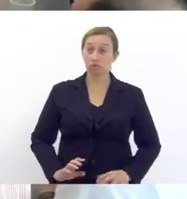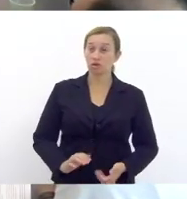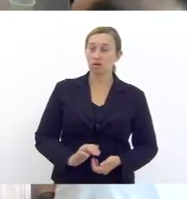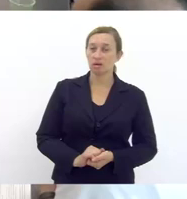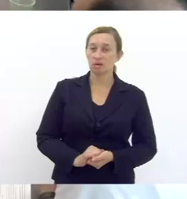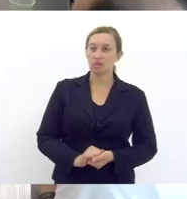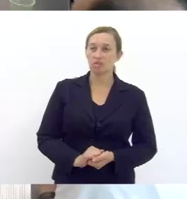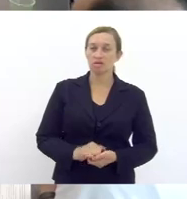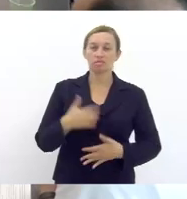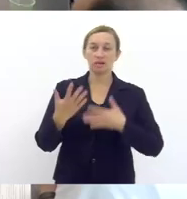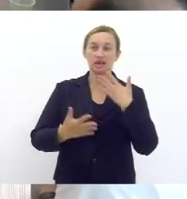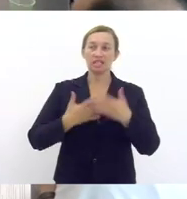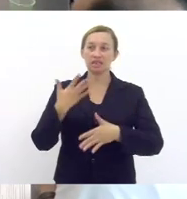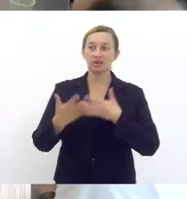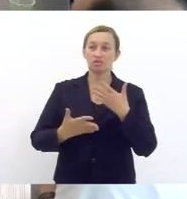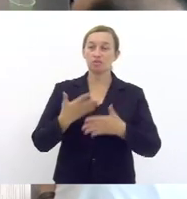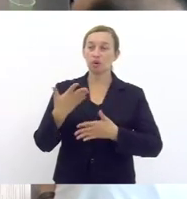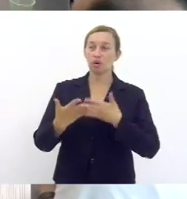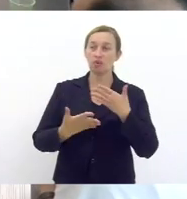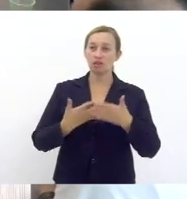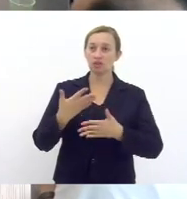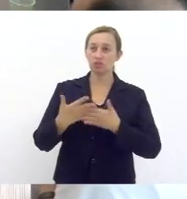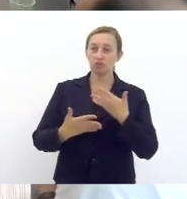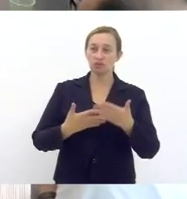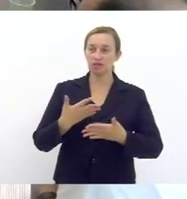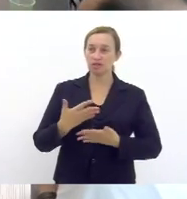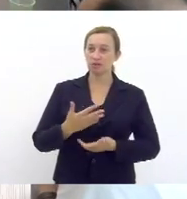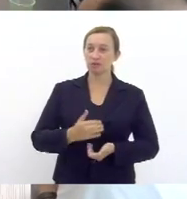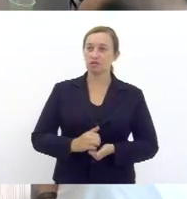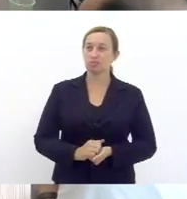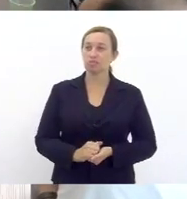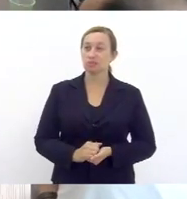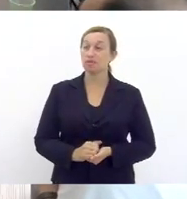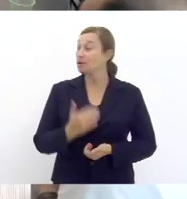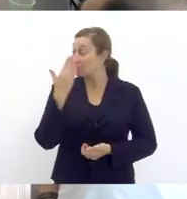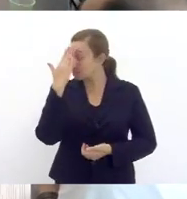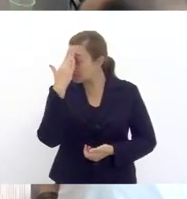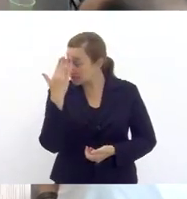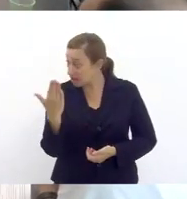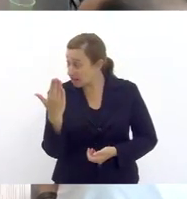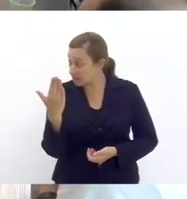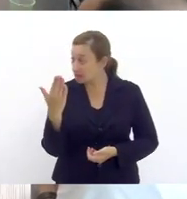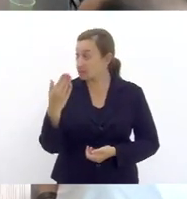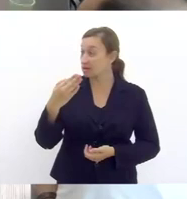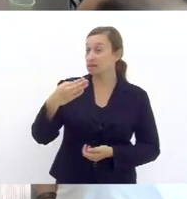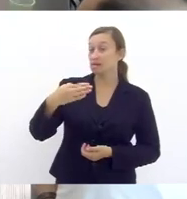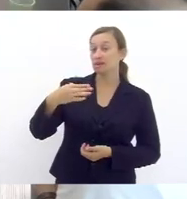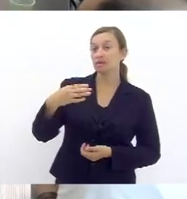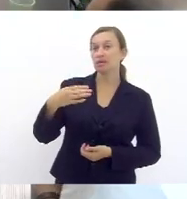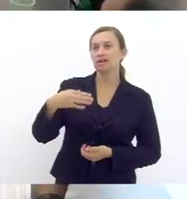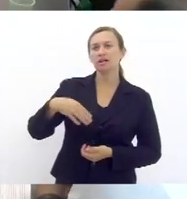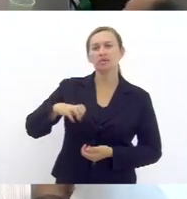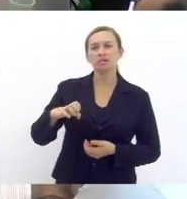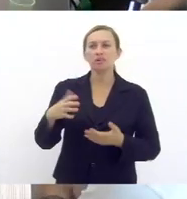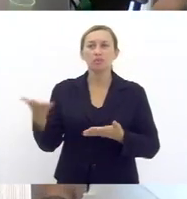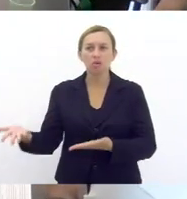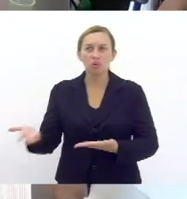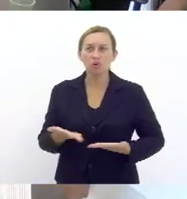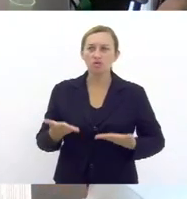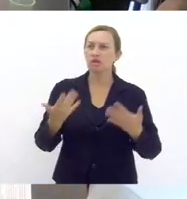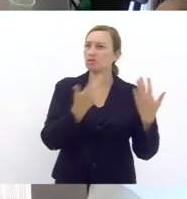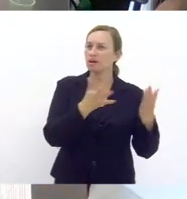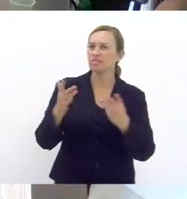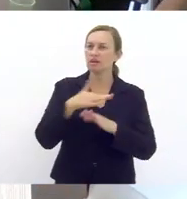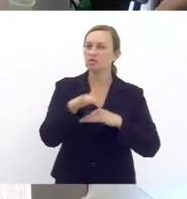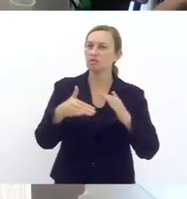uma alegria ter vocês aqui vivarença obrigada pelo convite Saúda todos que